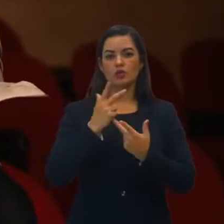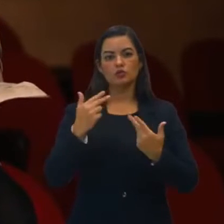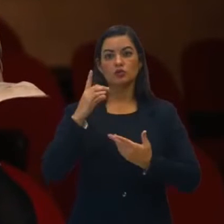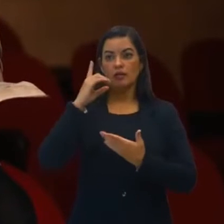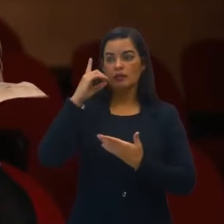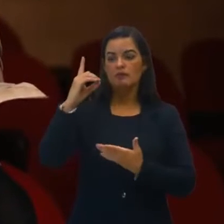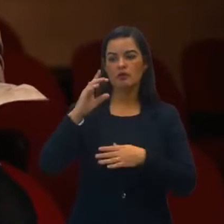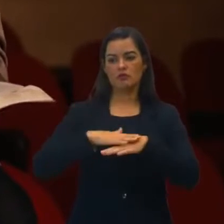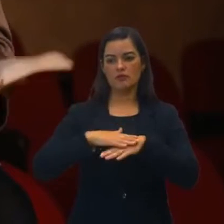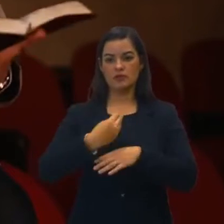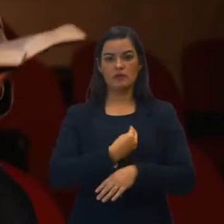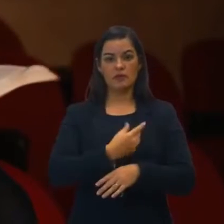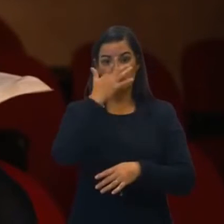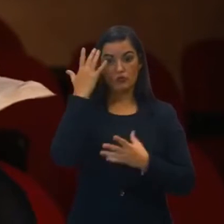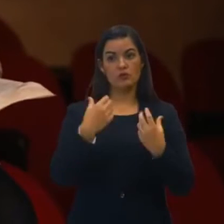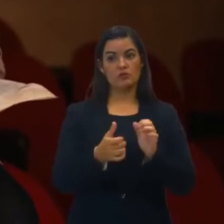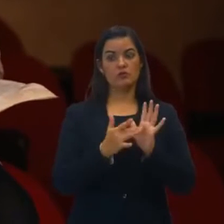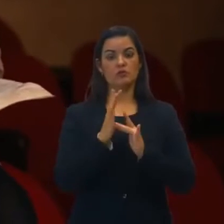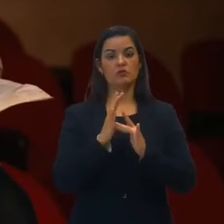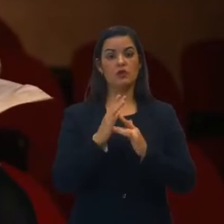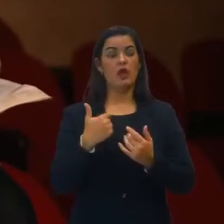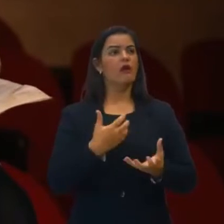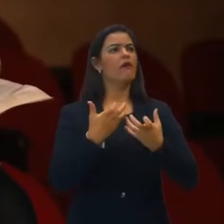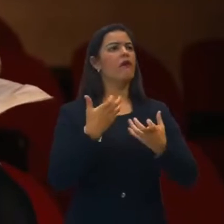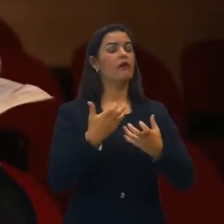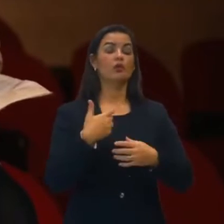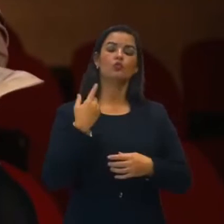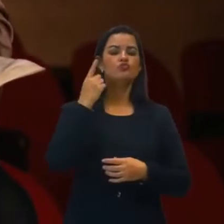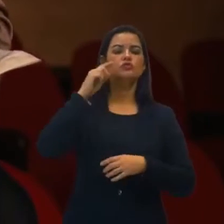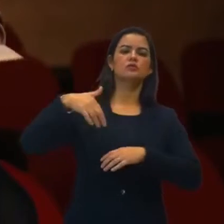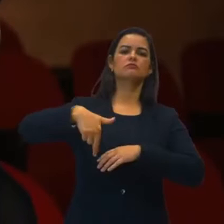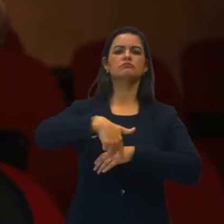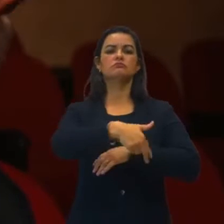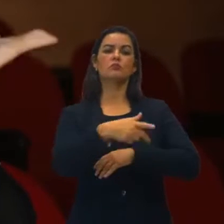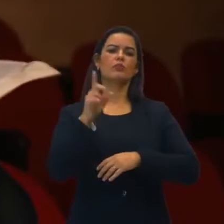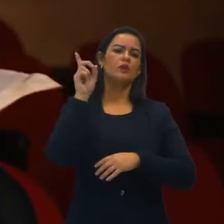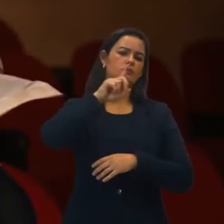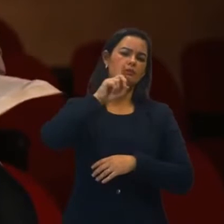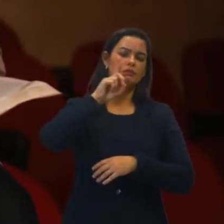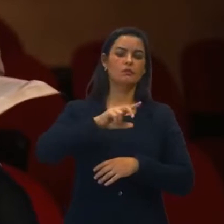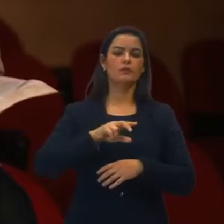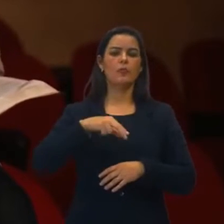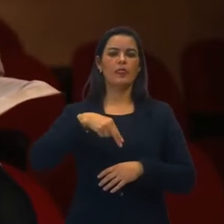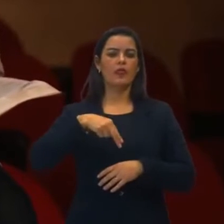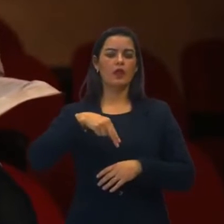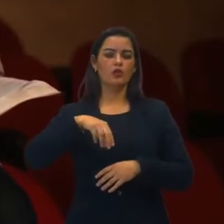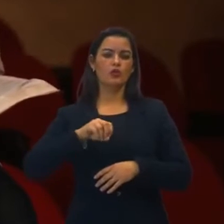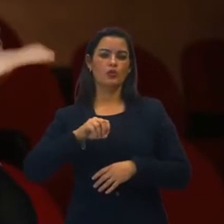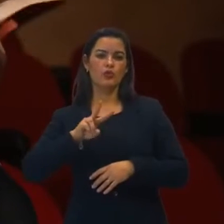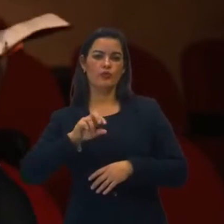homem. Um dia ele andava na Wall Street, em Nova York, quando de repente o Espírito Santo veio com poder sobre